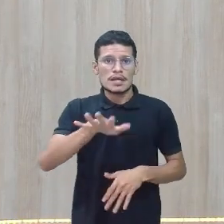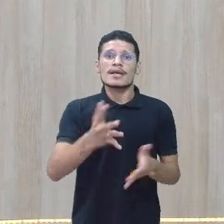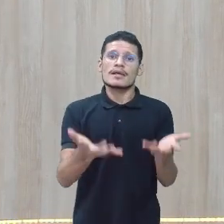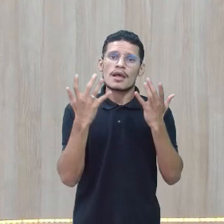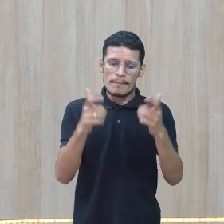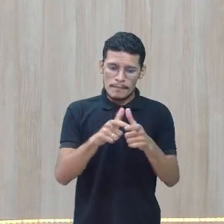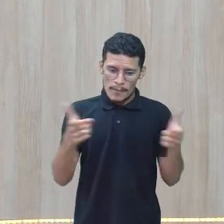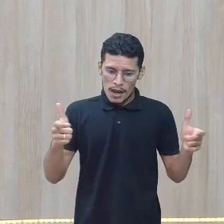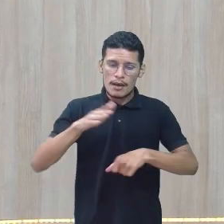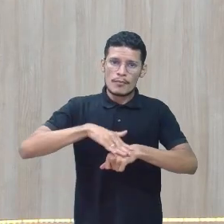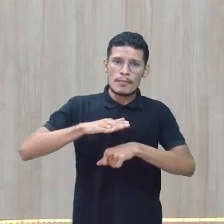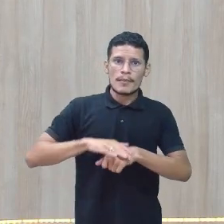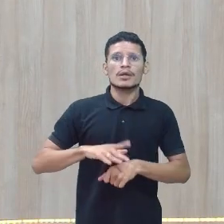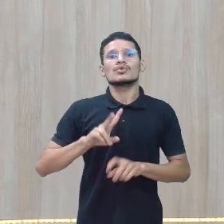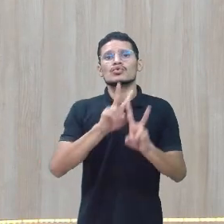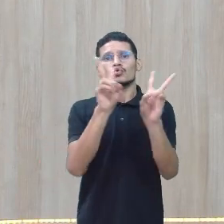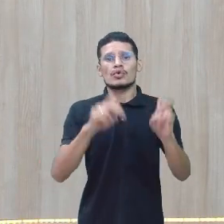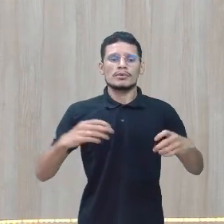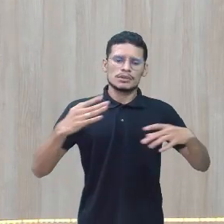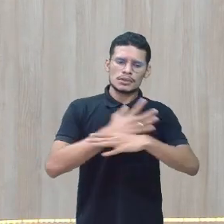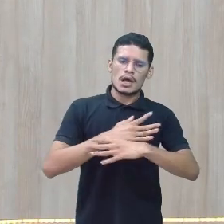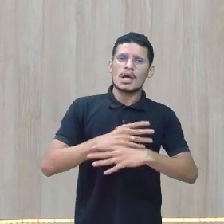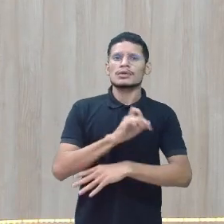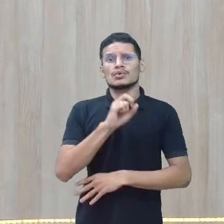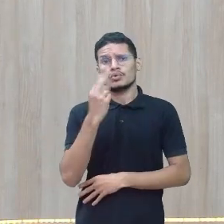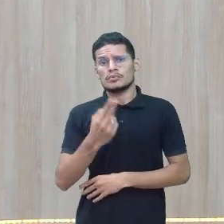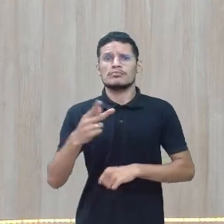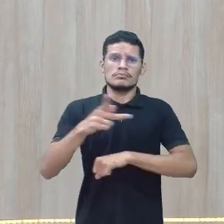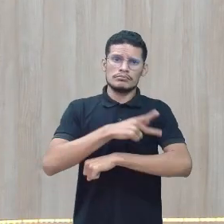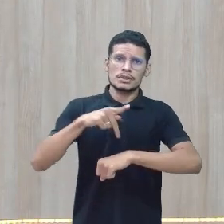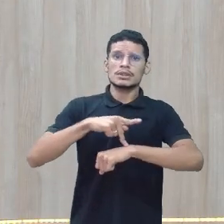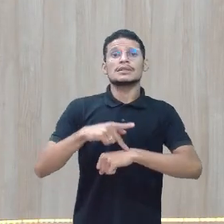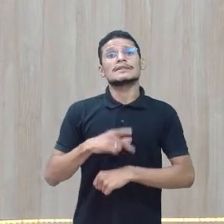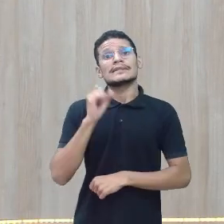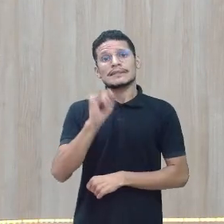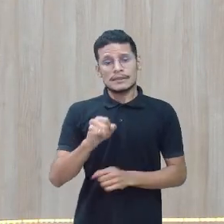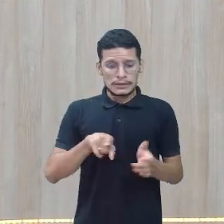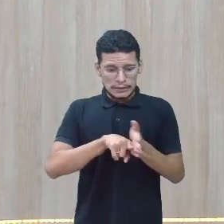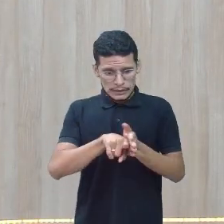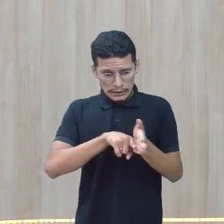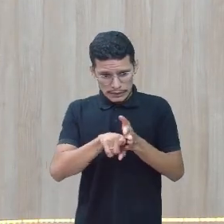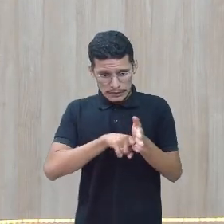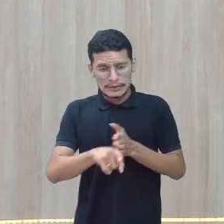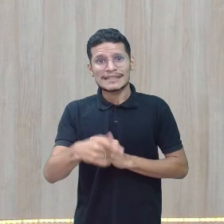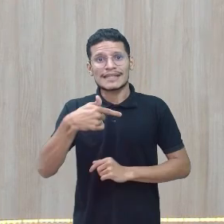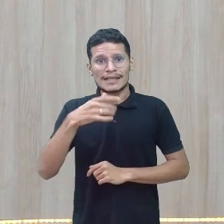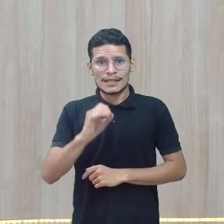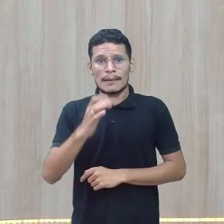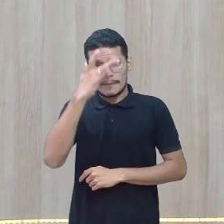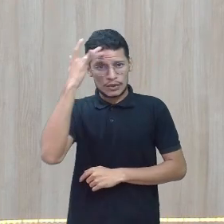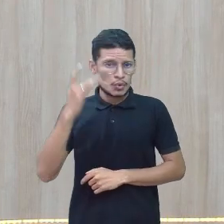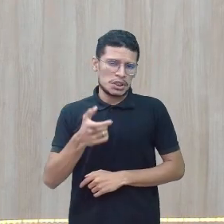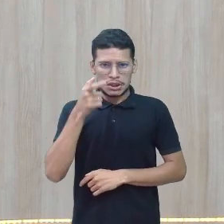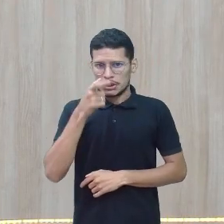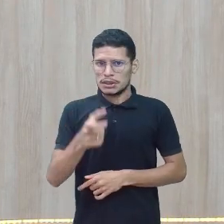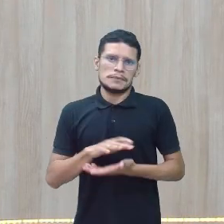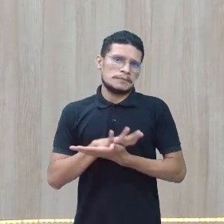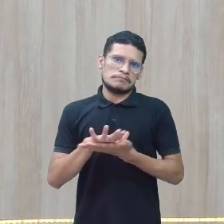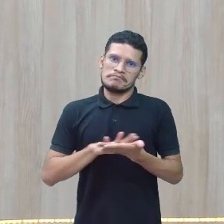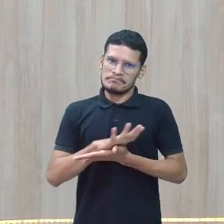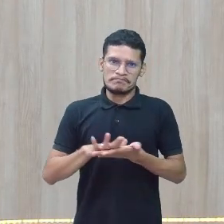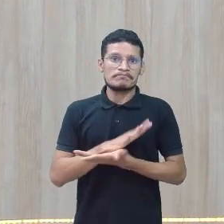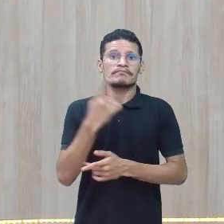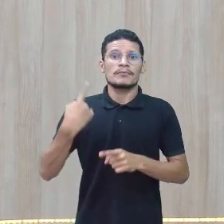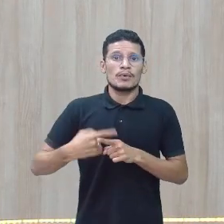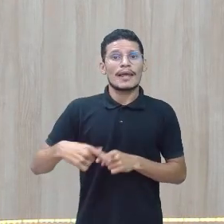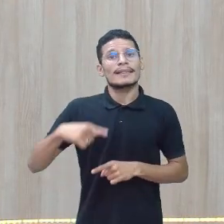mais situações em relação à cidade, em relação ao país, entrevistar 70 pessoas, como a gente viu antes, não seria interessante, porque a gente